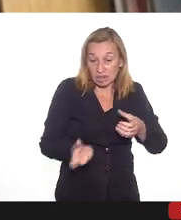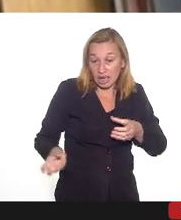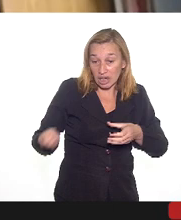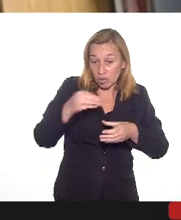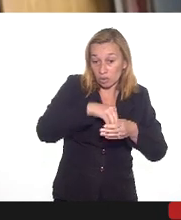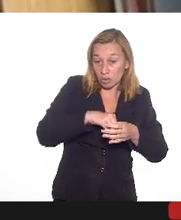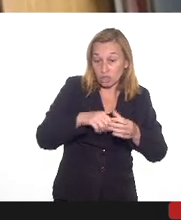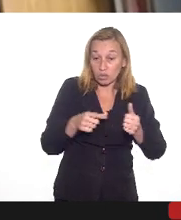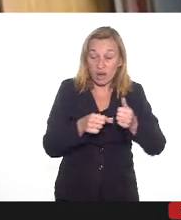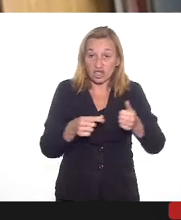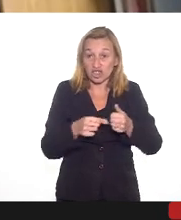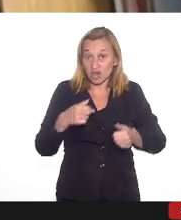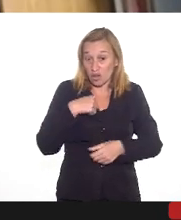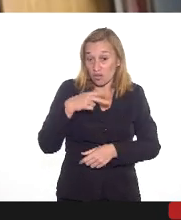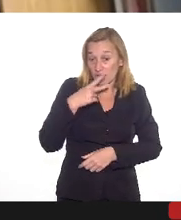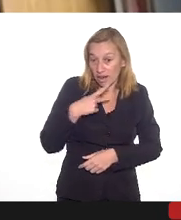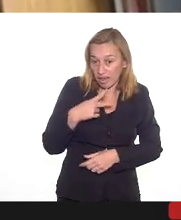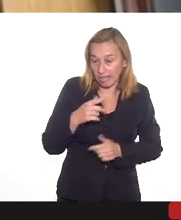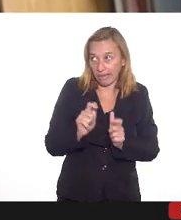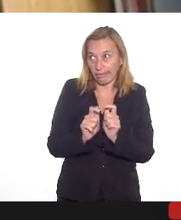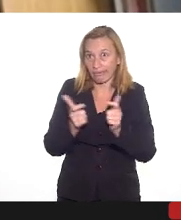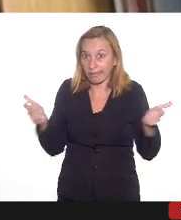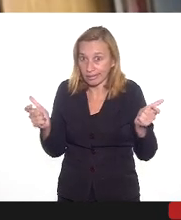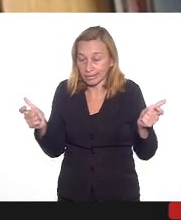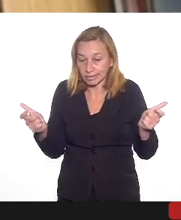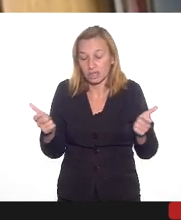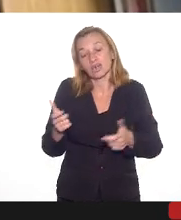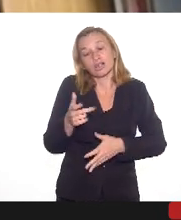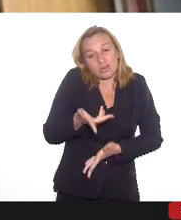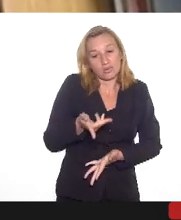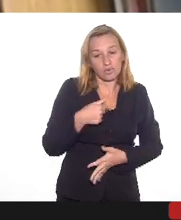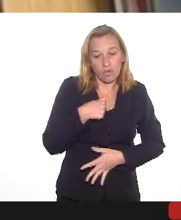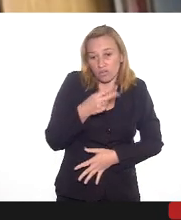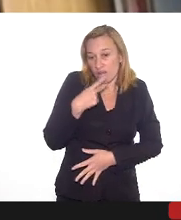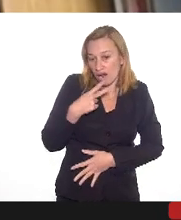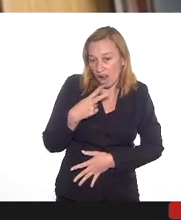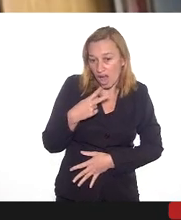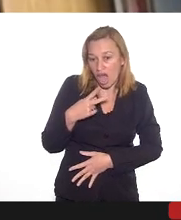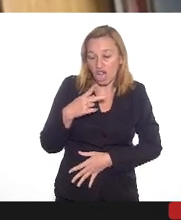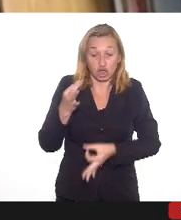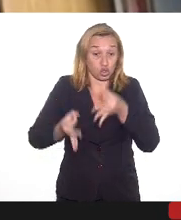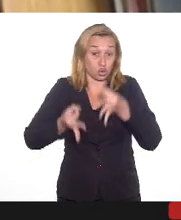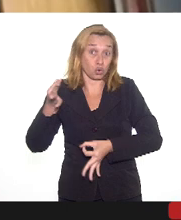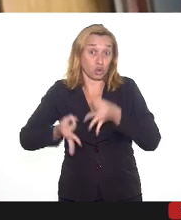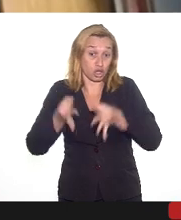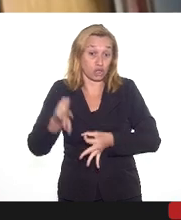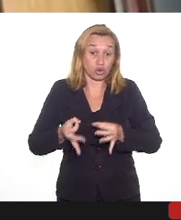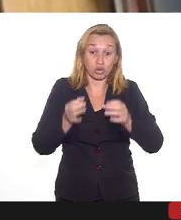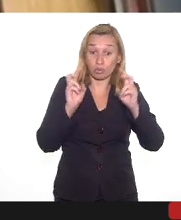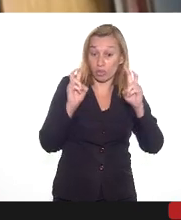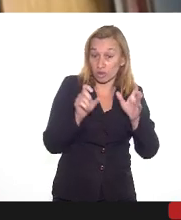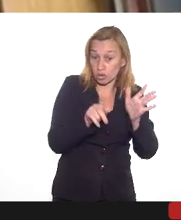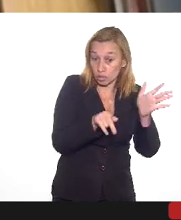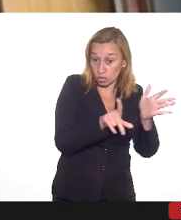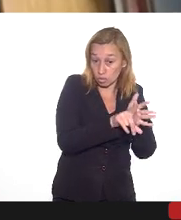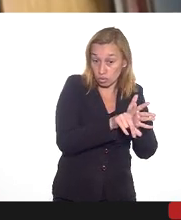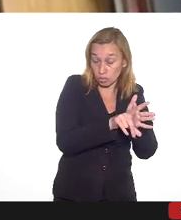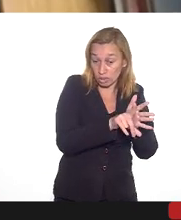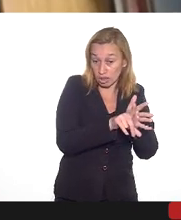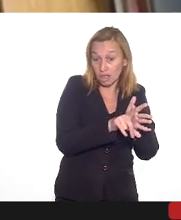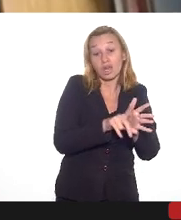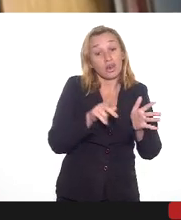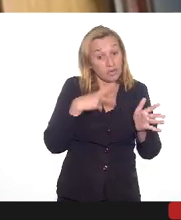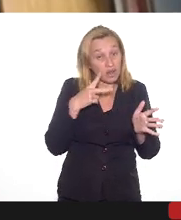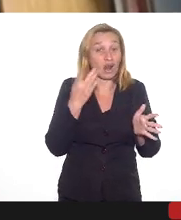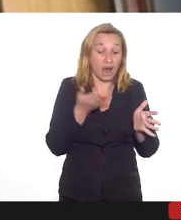que eu acabei de citar, ela é enorme, e assim, se eu tivesse que dar um parecer jurídico sobre essa matéria, eu com certeza faria essa